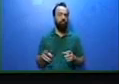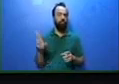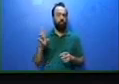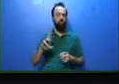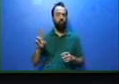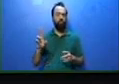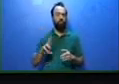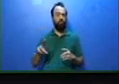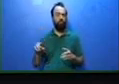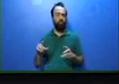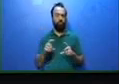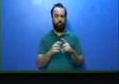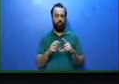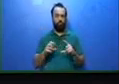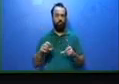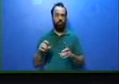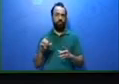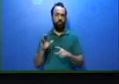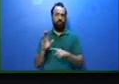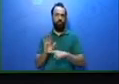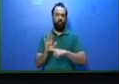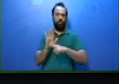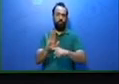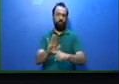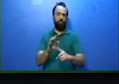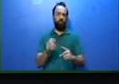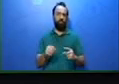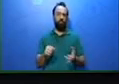me auxiliar nas produções de texto, né?